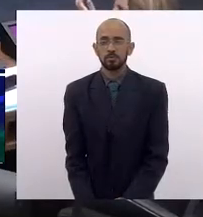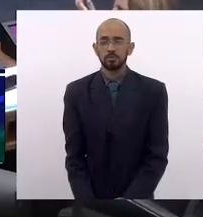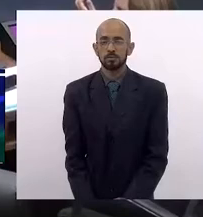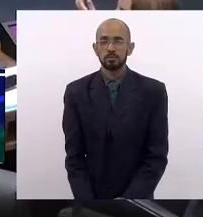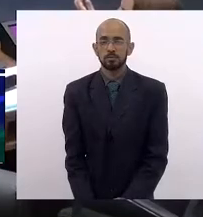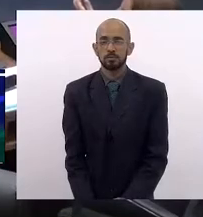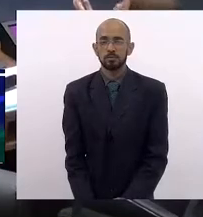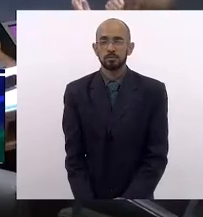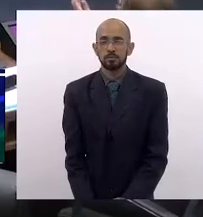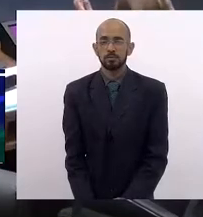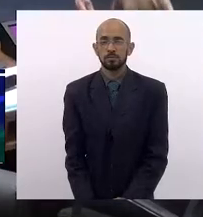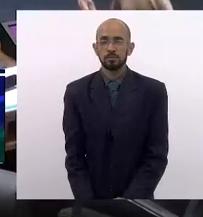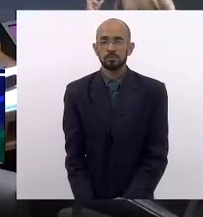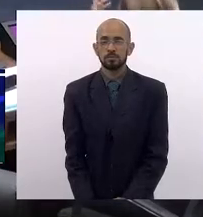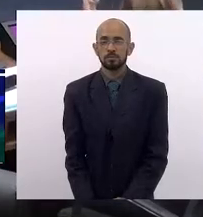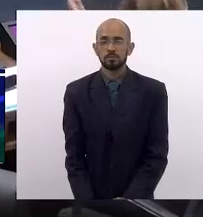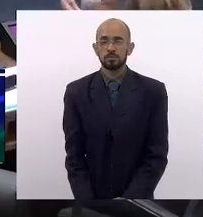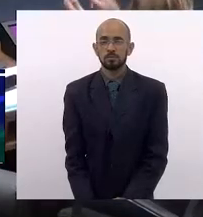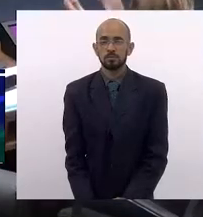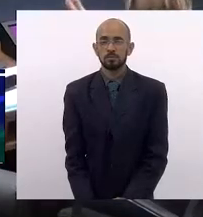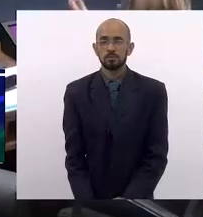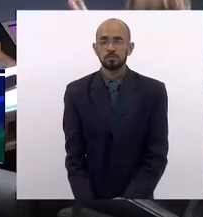E aí